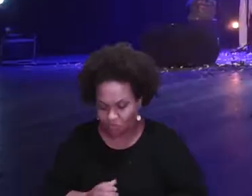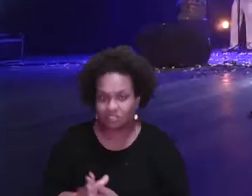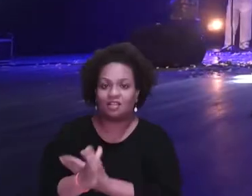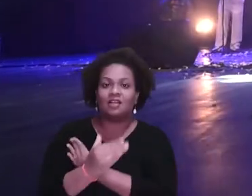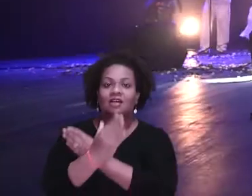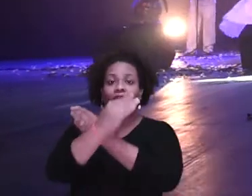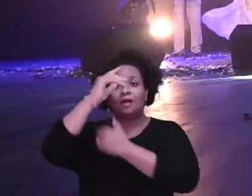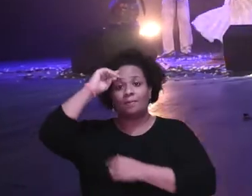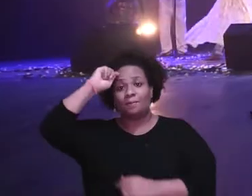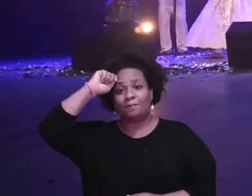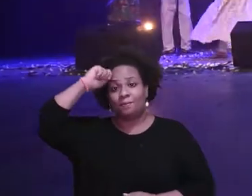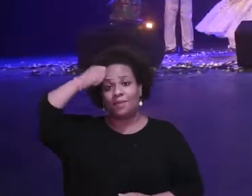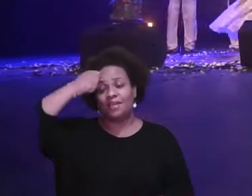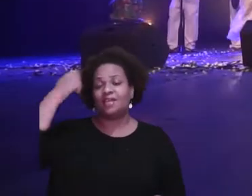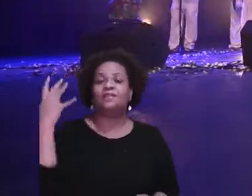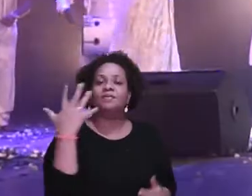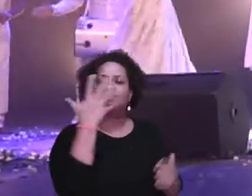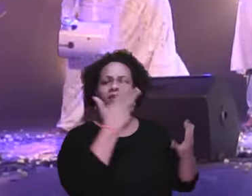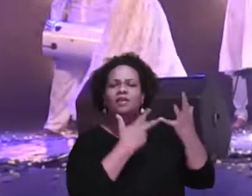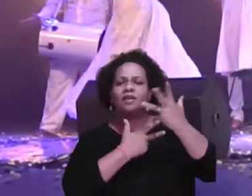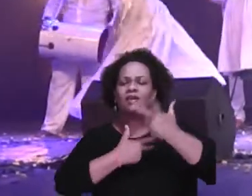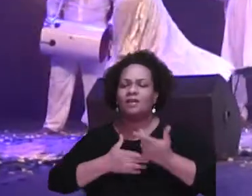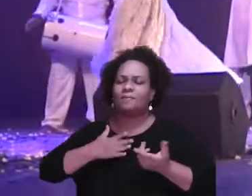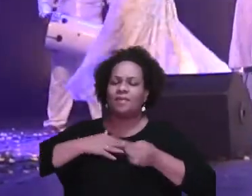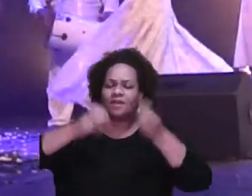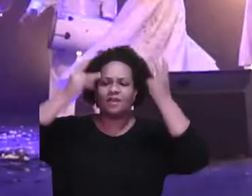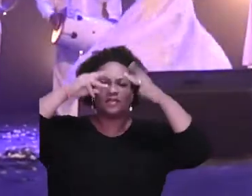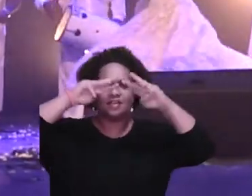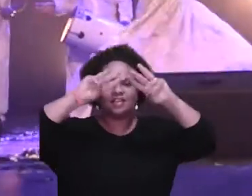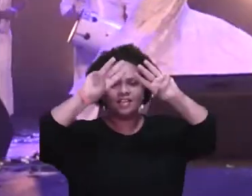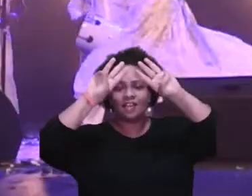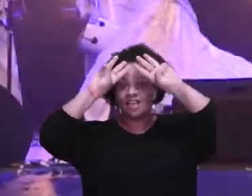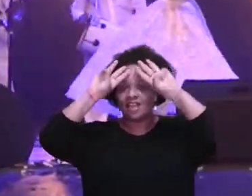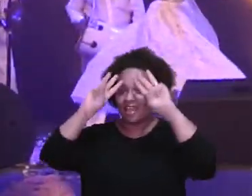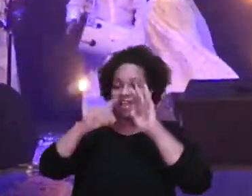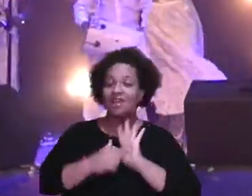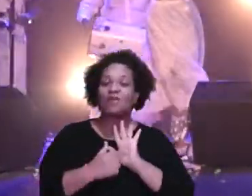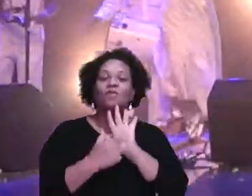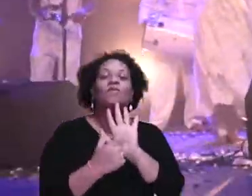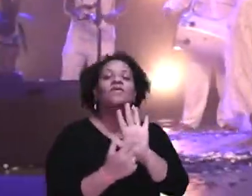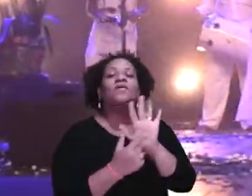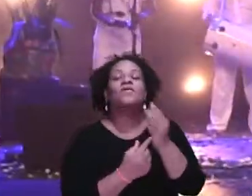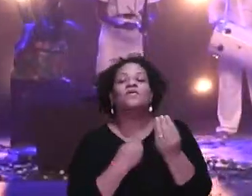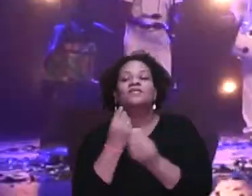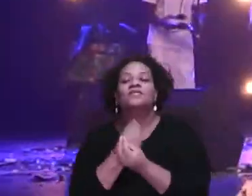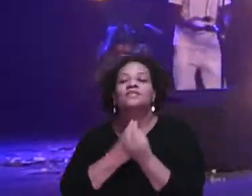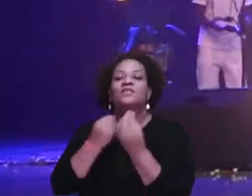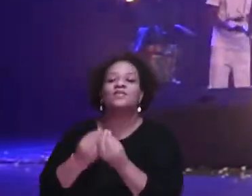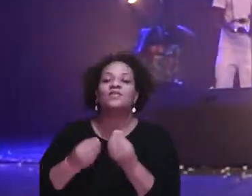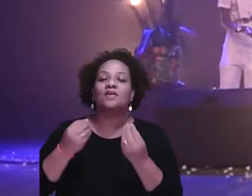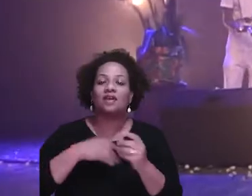alerta do preto e racismo não dá mais beleza do meu e leite eu mostro como é que é o